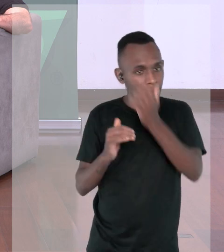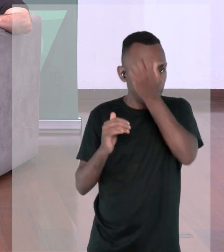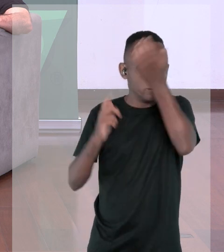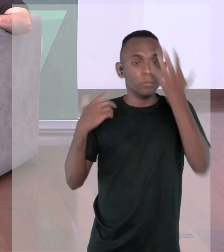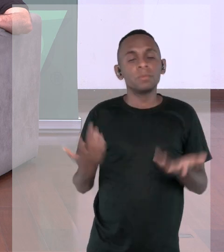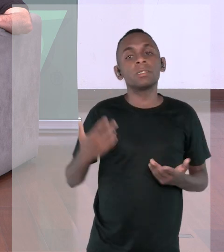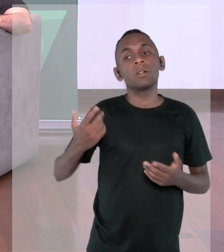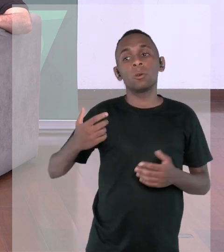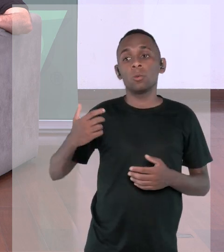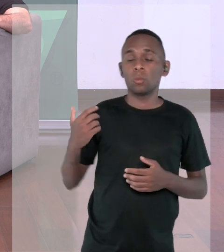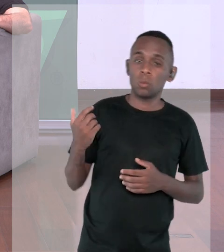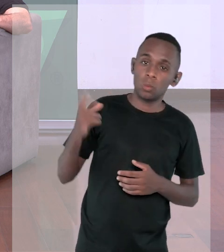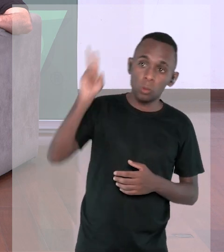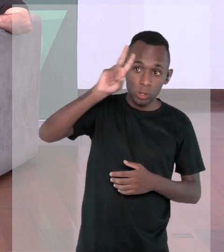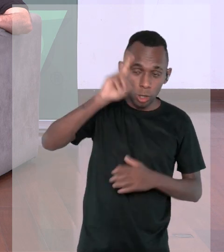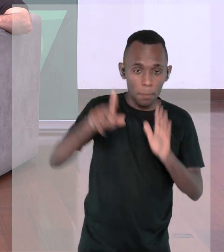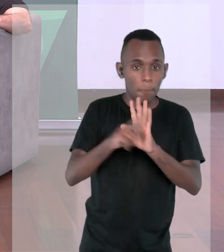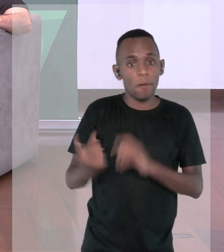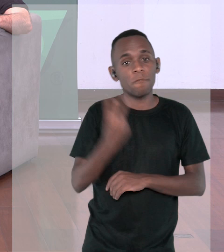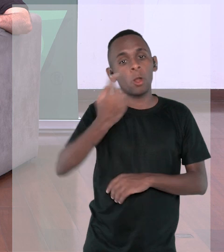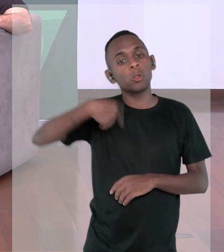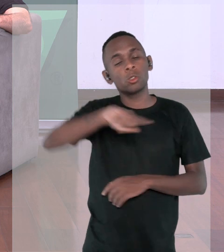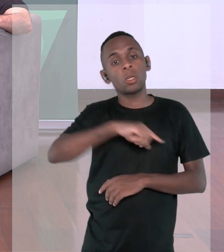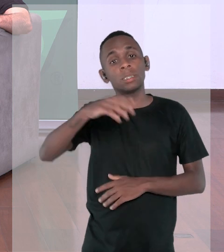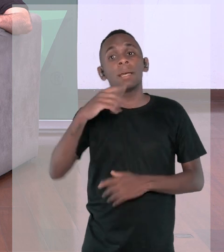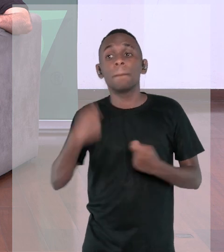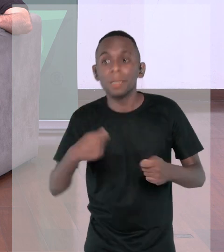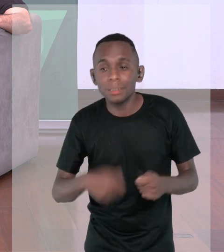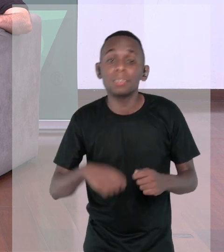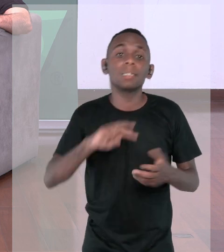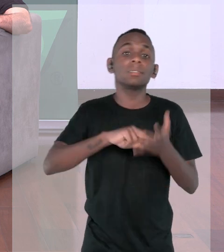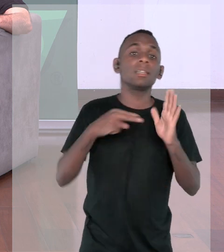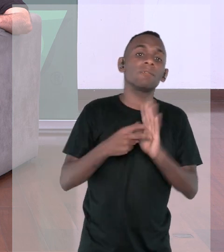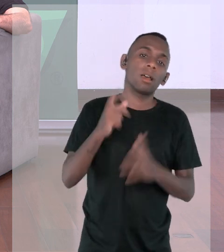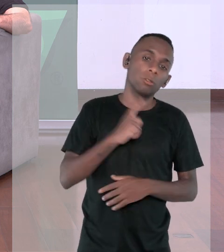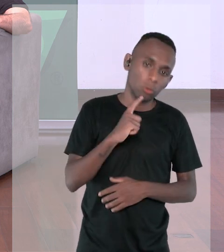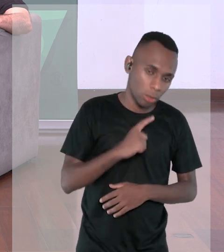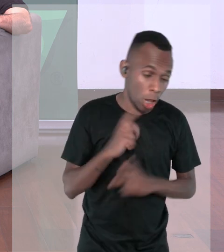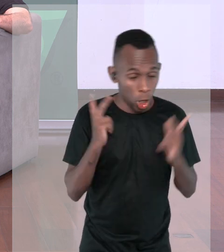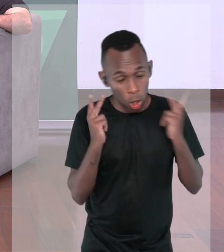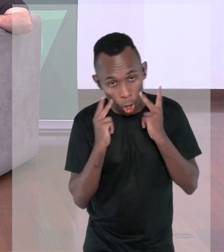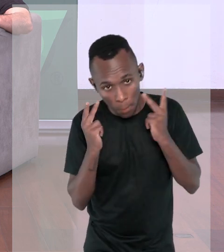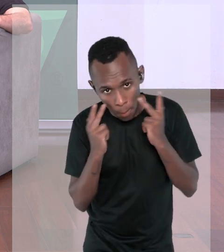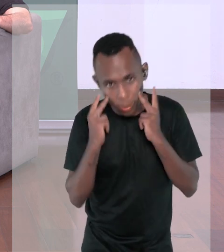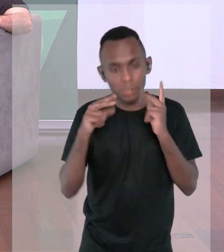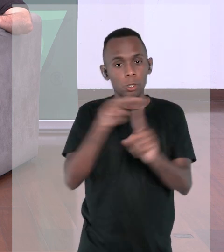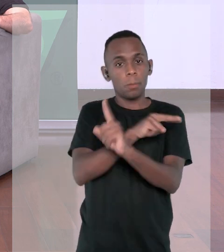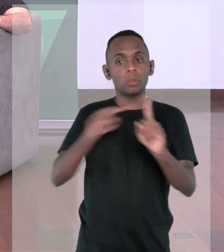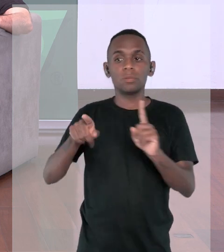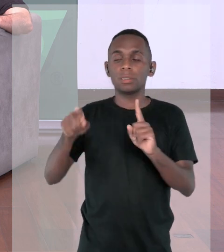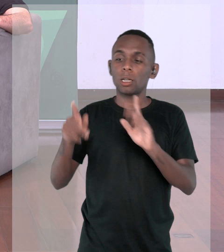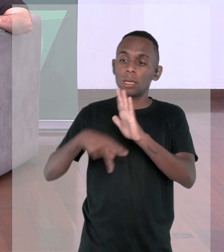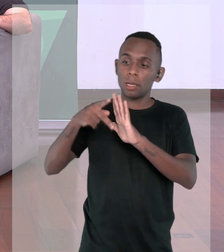dos valores, o que a gente considera muito é o seguinte, Chico, tem que fazer sentido. Normalmente, na visão da